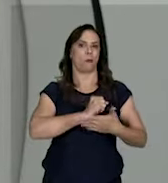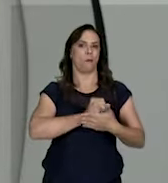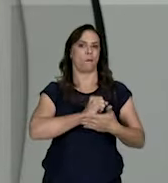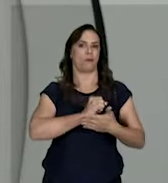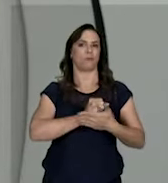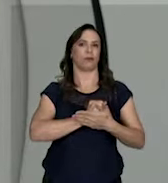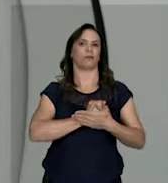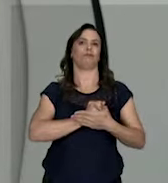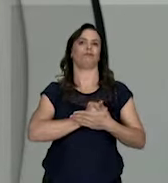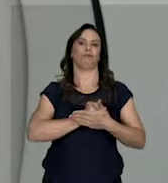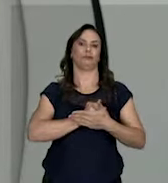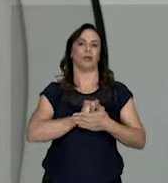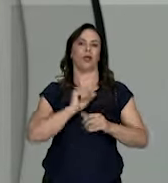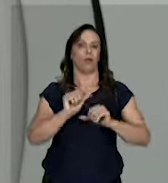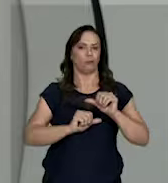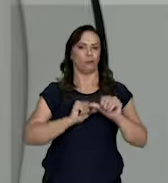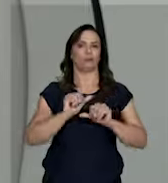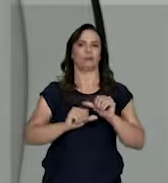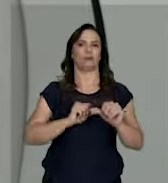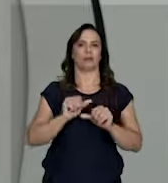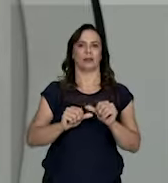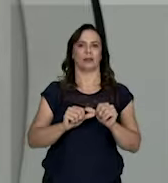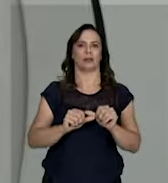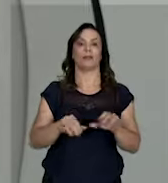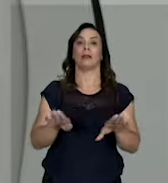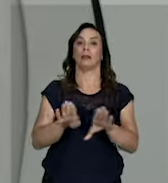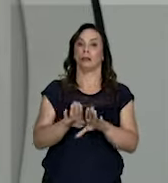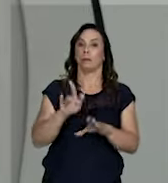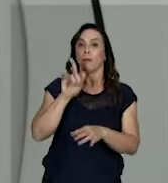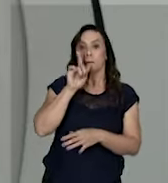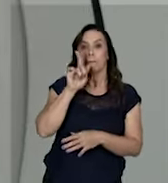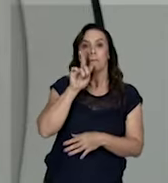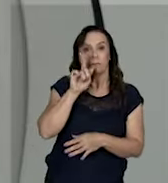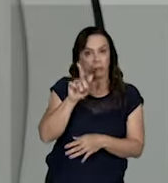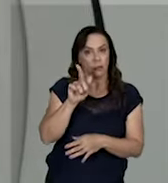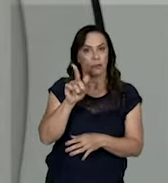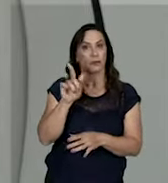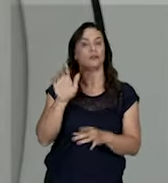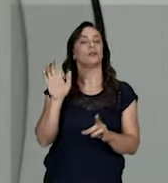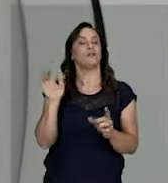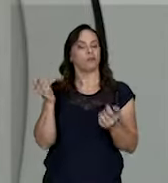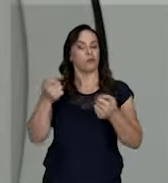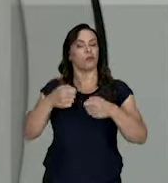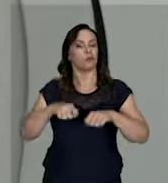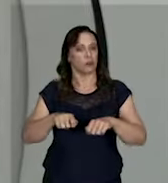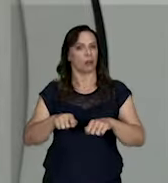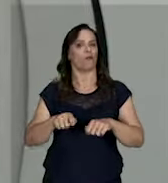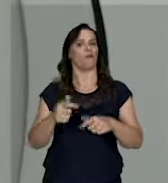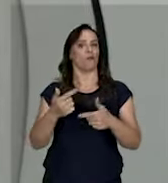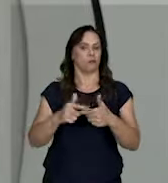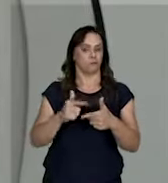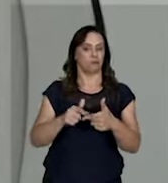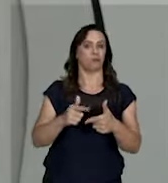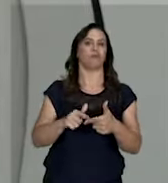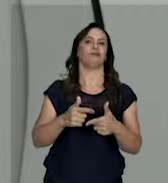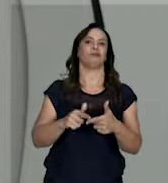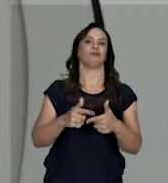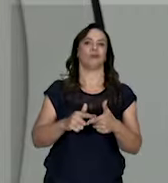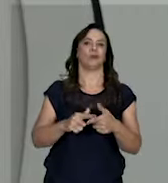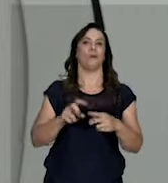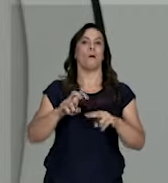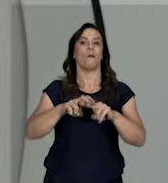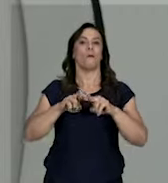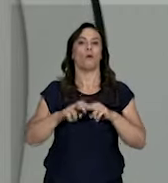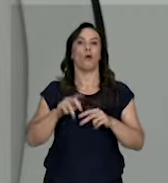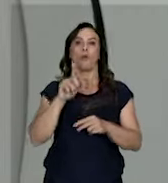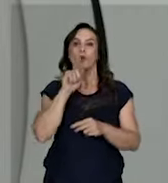uma alteração, né, na irrigação do pênis, levando à disfunção erétil, né? Então, são diversas alterações no